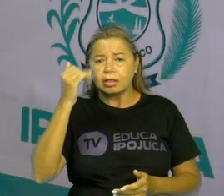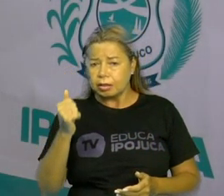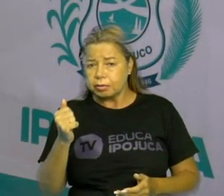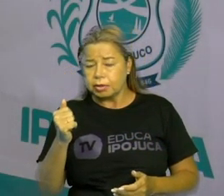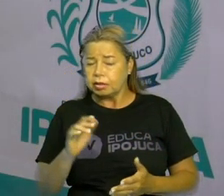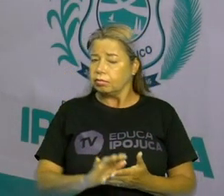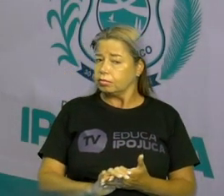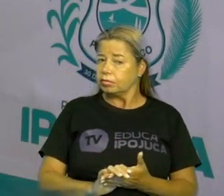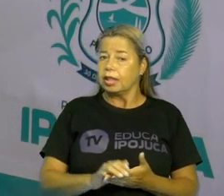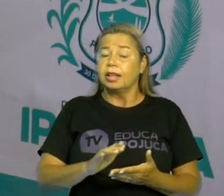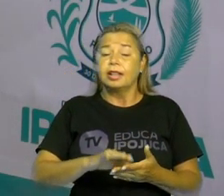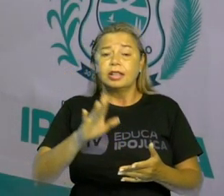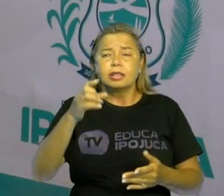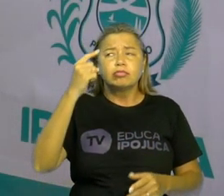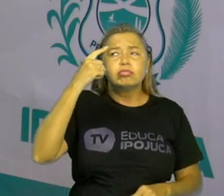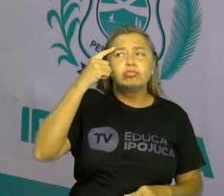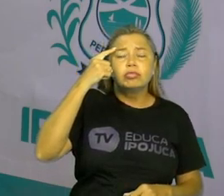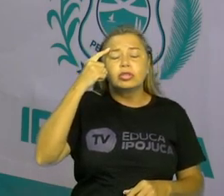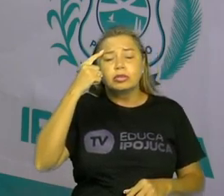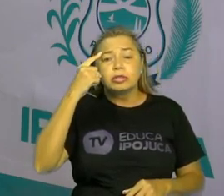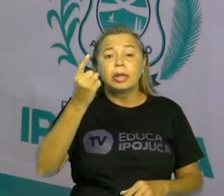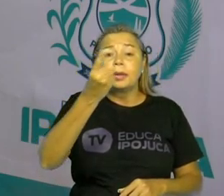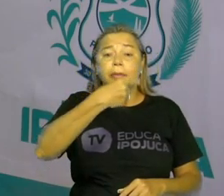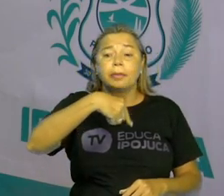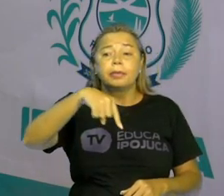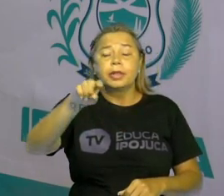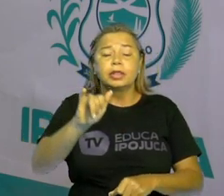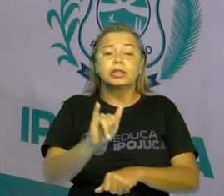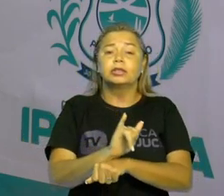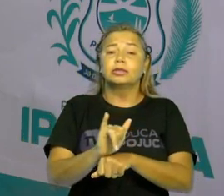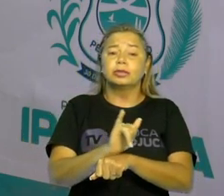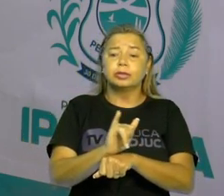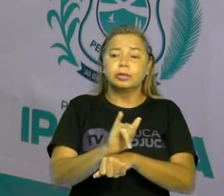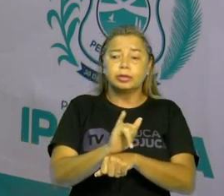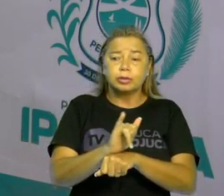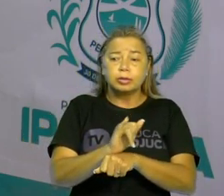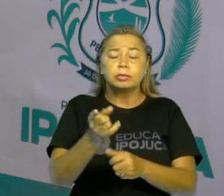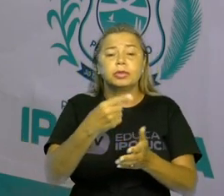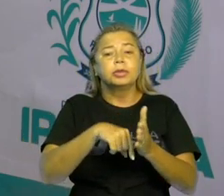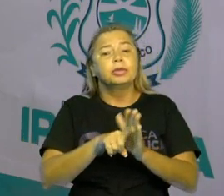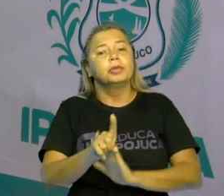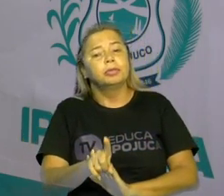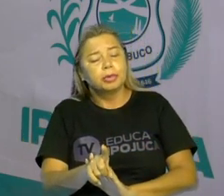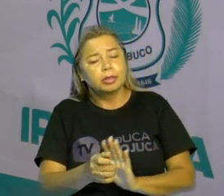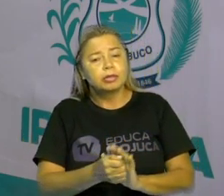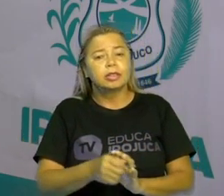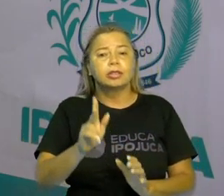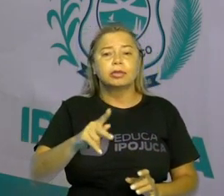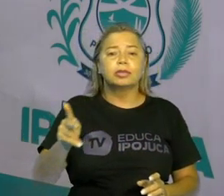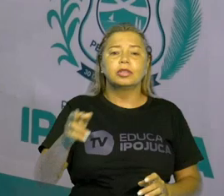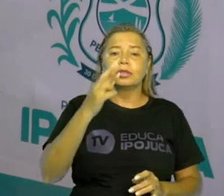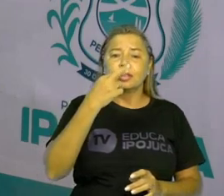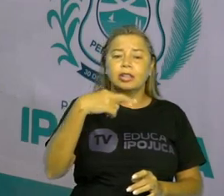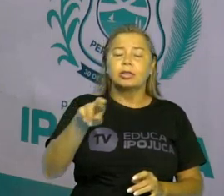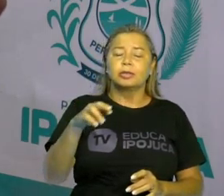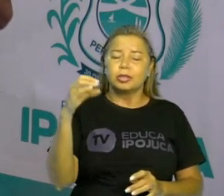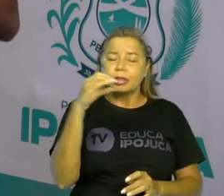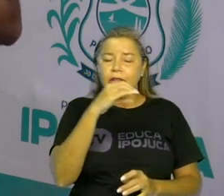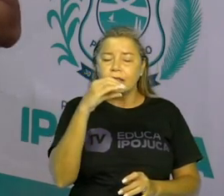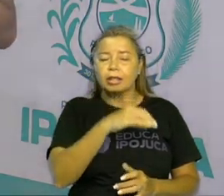qualquer dúvida é só correr lá no YouTube colocar a sua dúvida que rapidamente eu vou responder para você